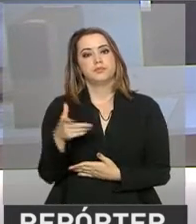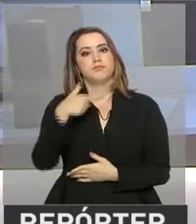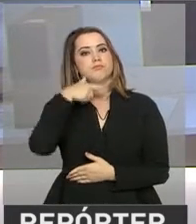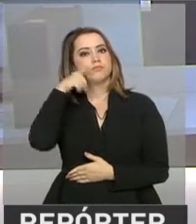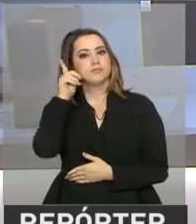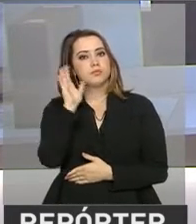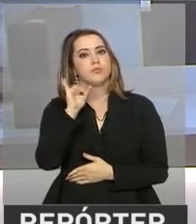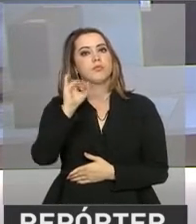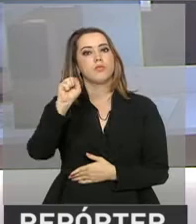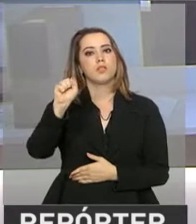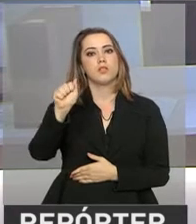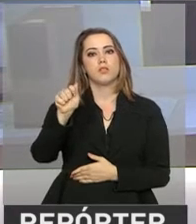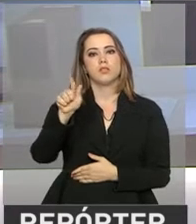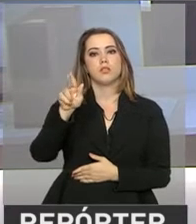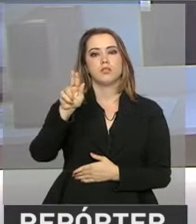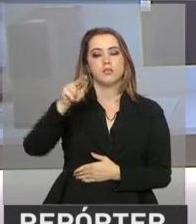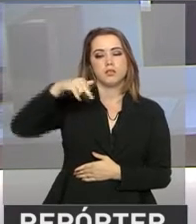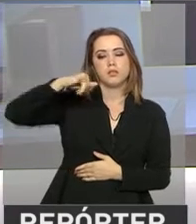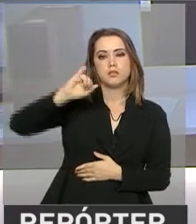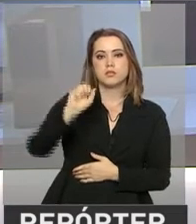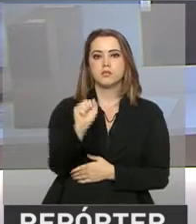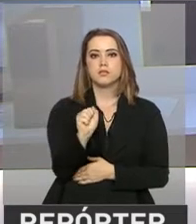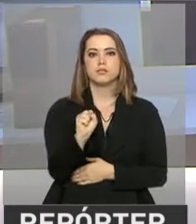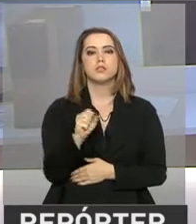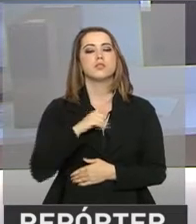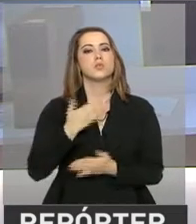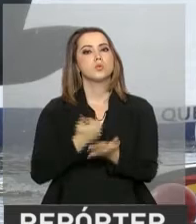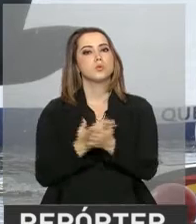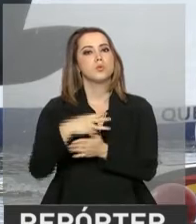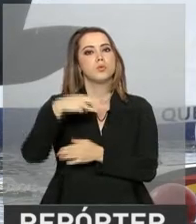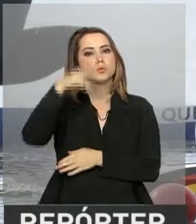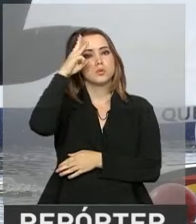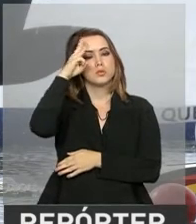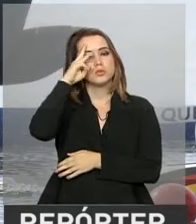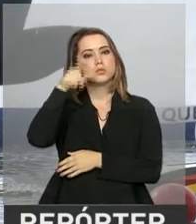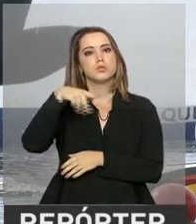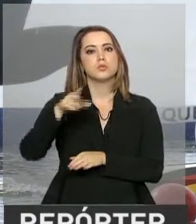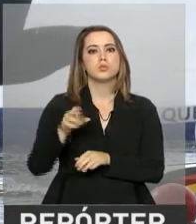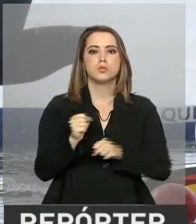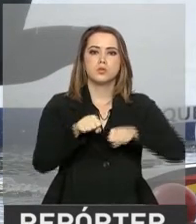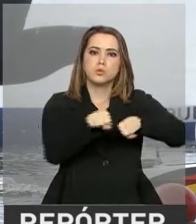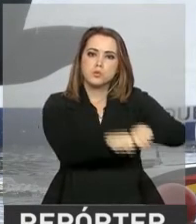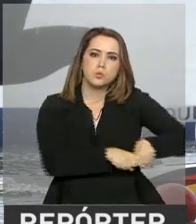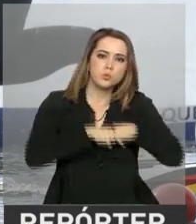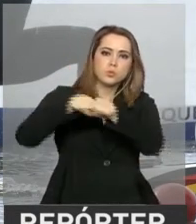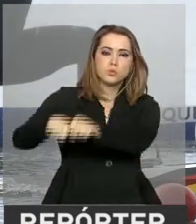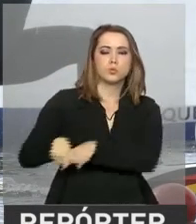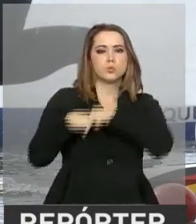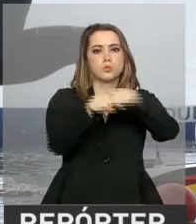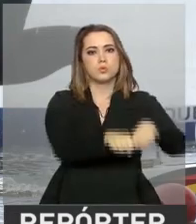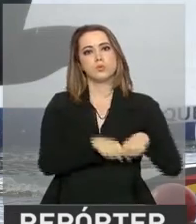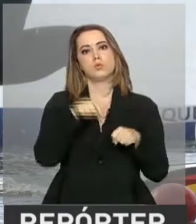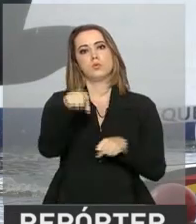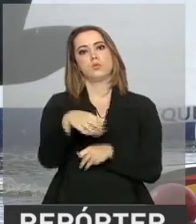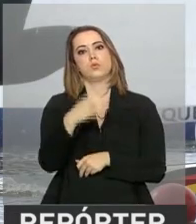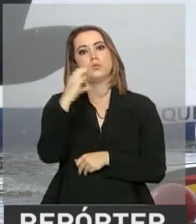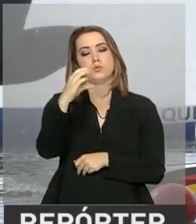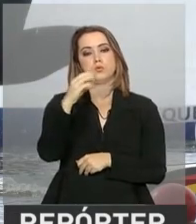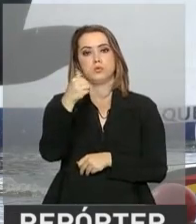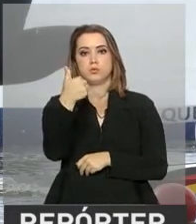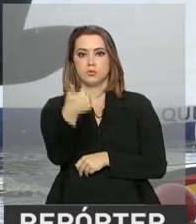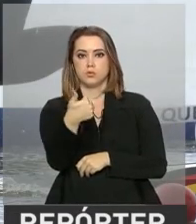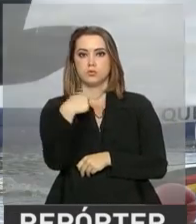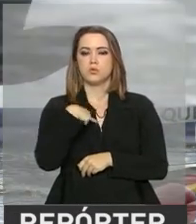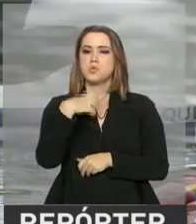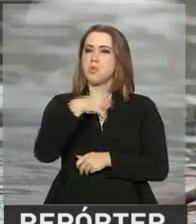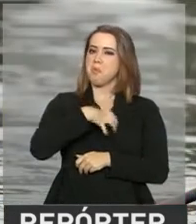a terça-feira com uma conquista inédita para o Brasil. Foi na canoagem de velocidade, categoria C1. O baiano